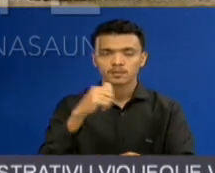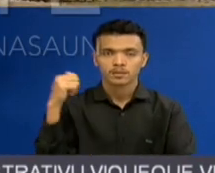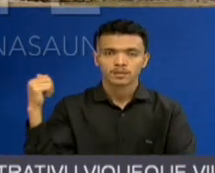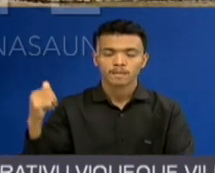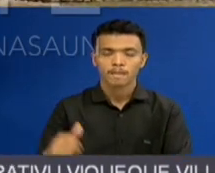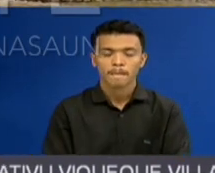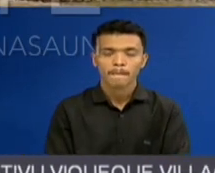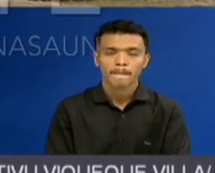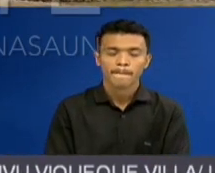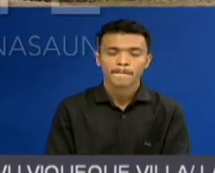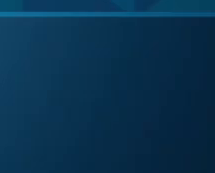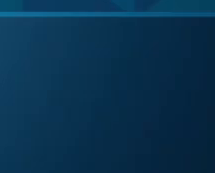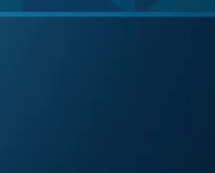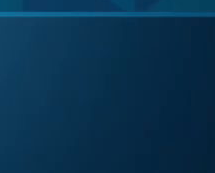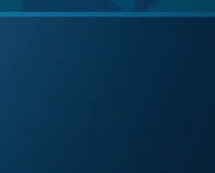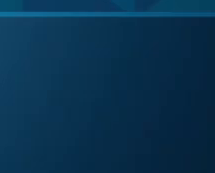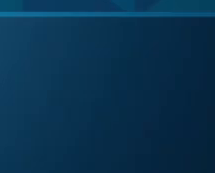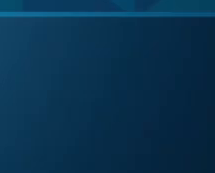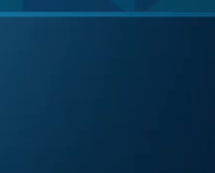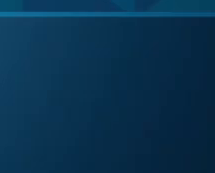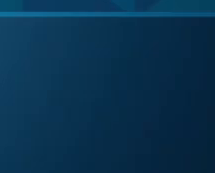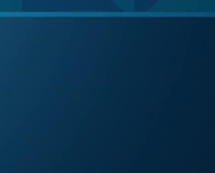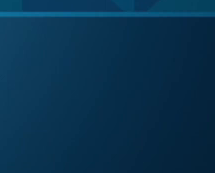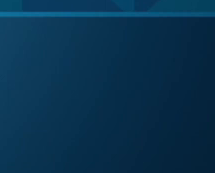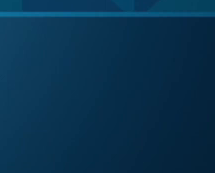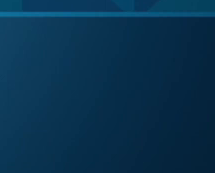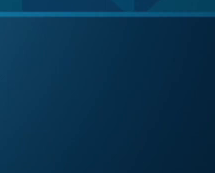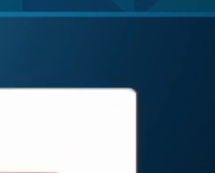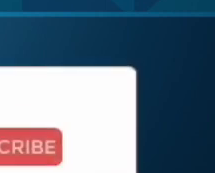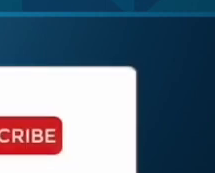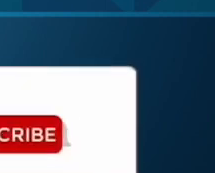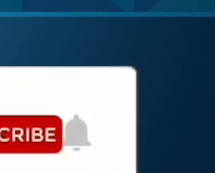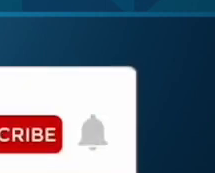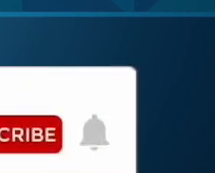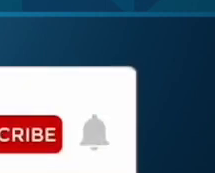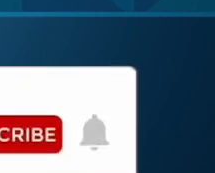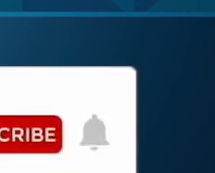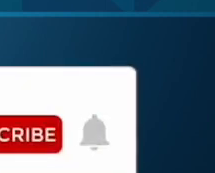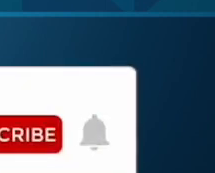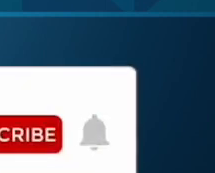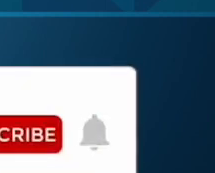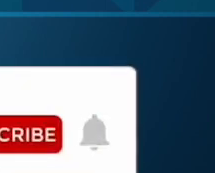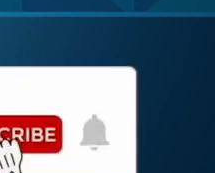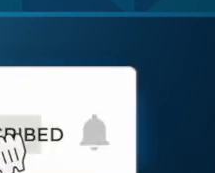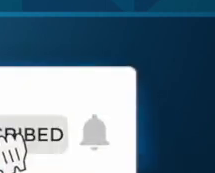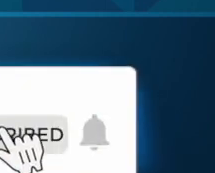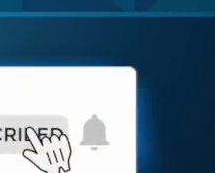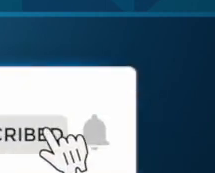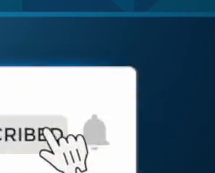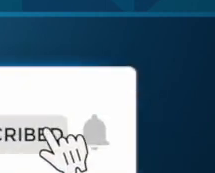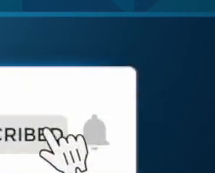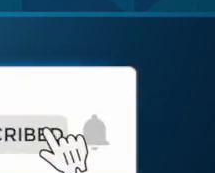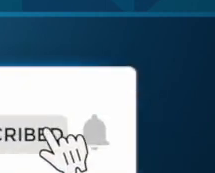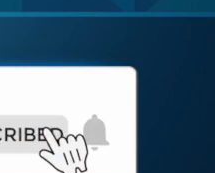Aileu Tomás Saldanha RTTL. Atu retang informação factuais no atuais, keta haluha inscreva